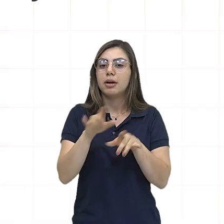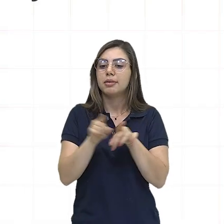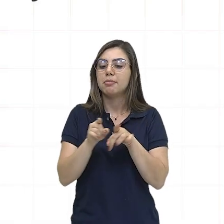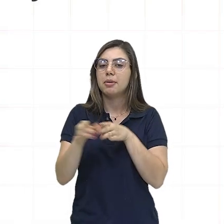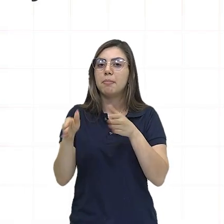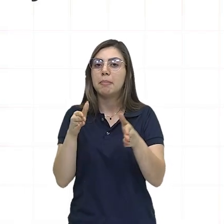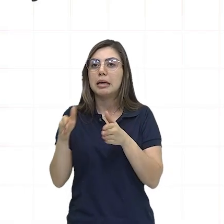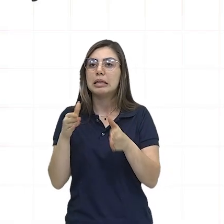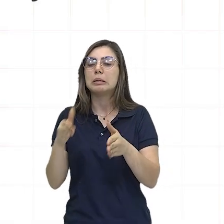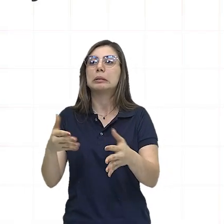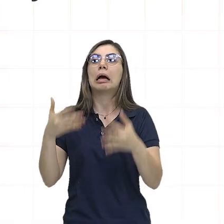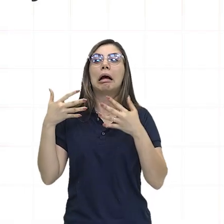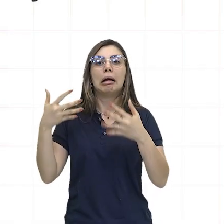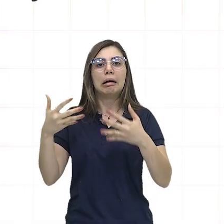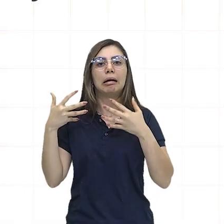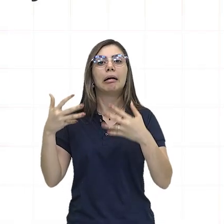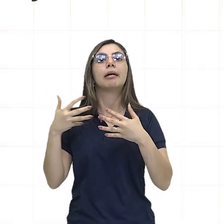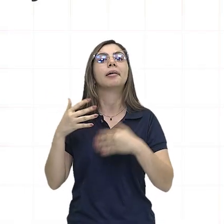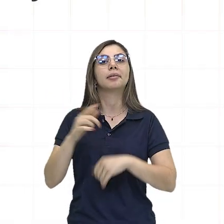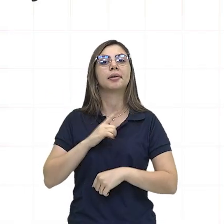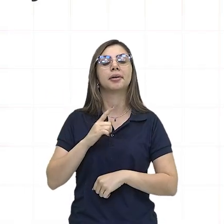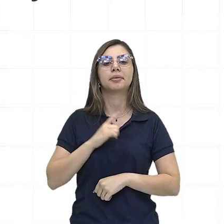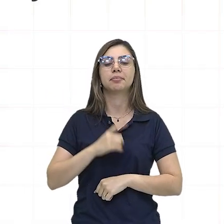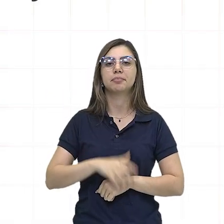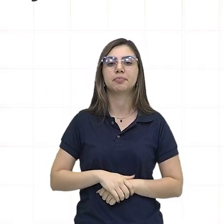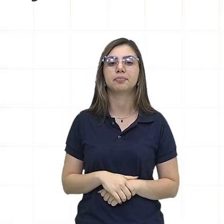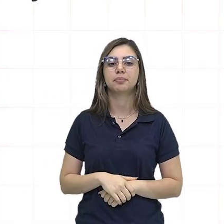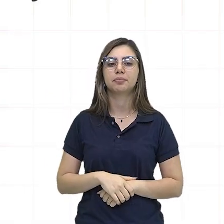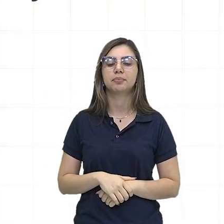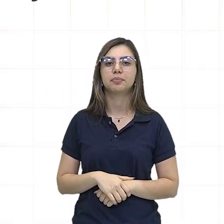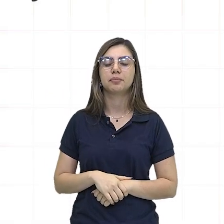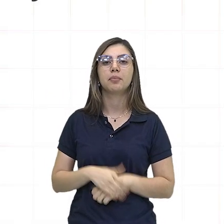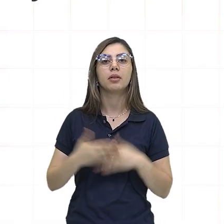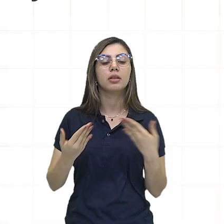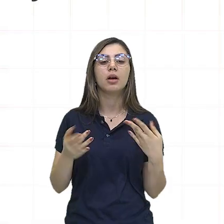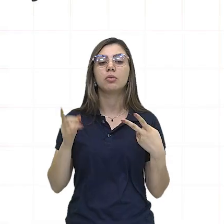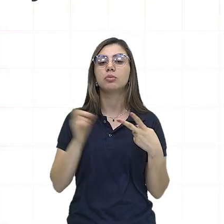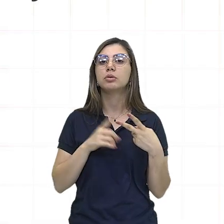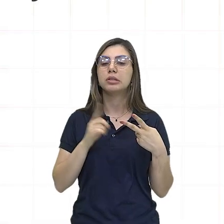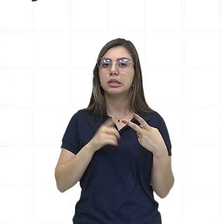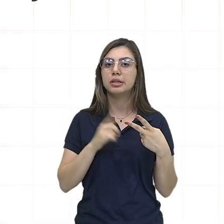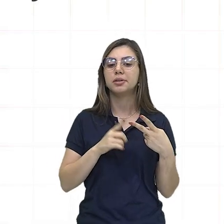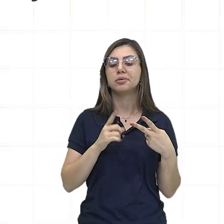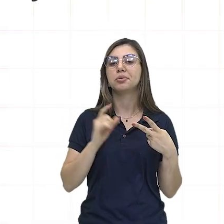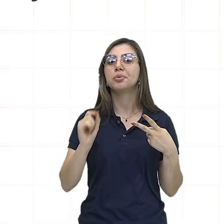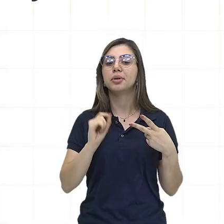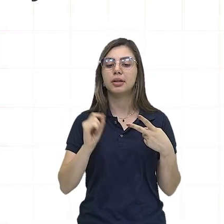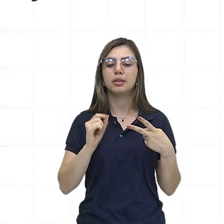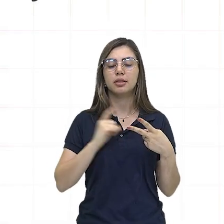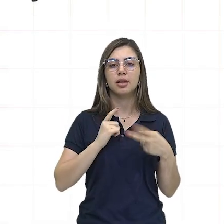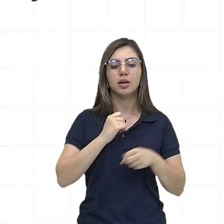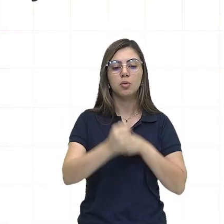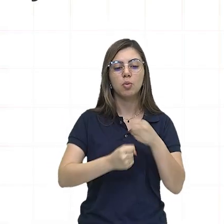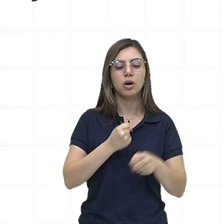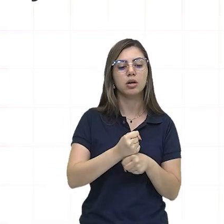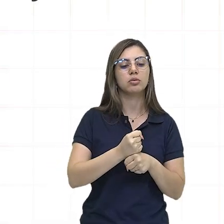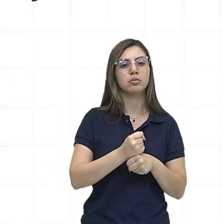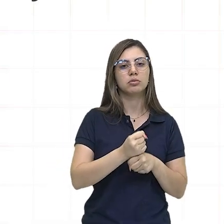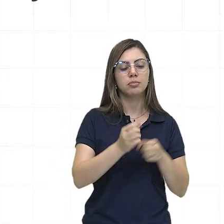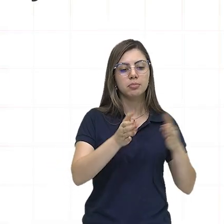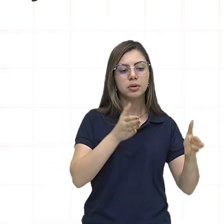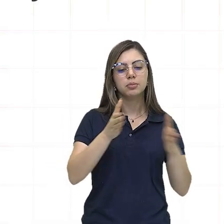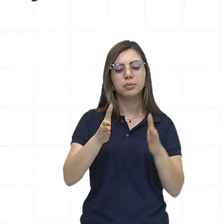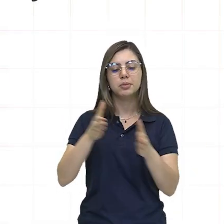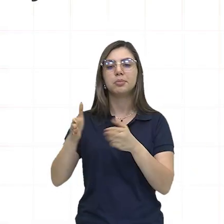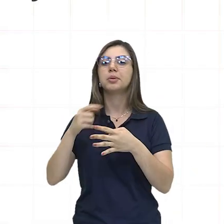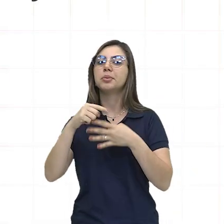quentes nessa região. E nas zonas temperadas, as estações do ano elas são